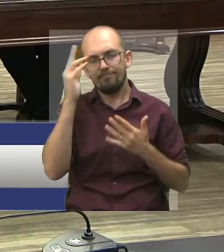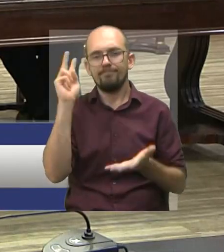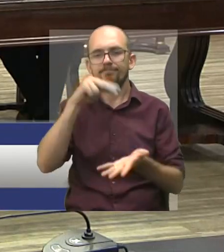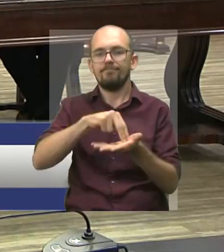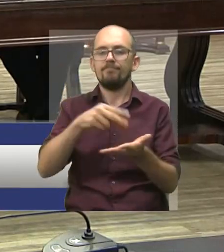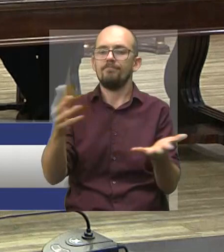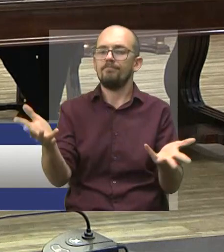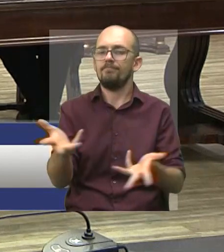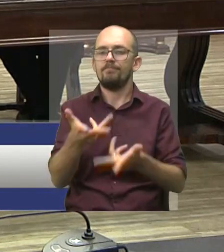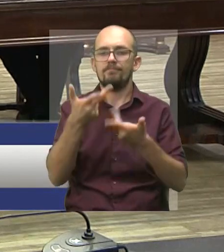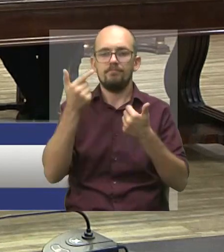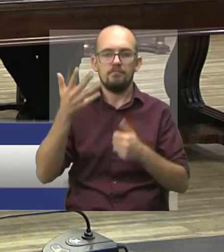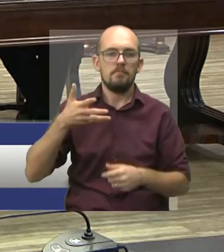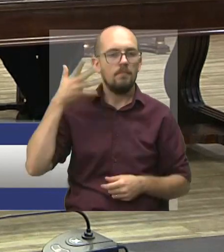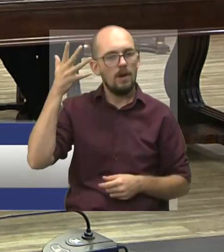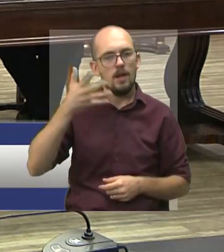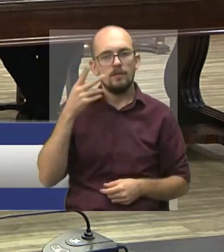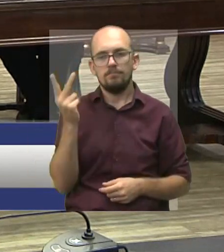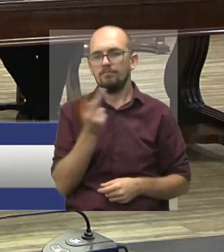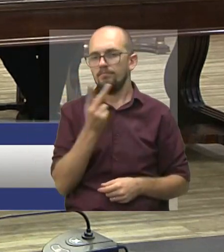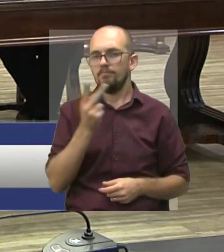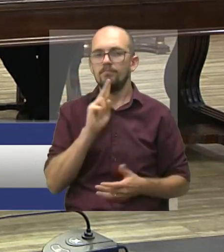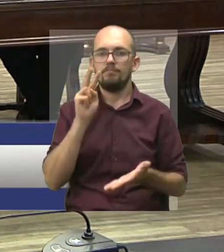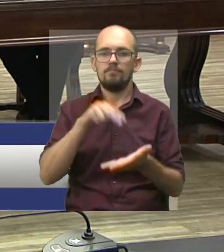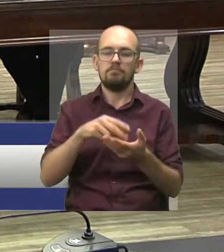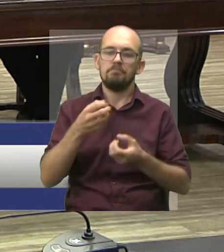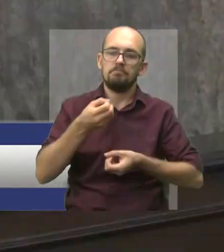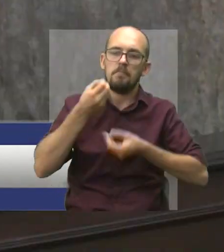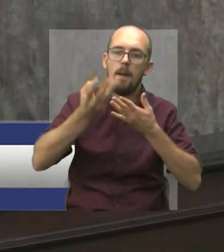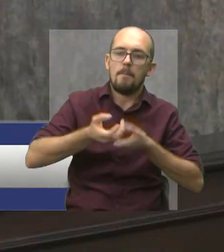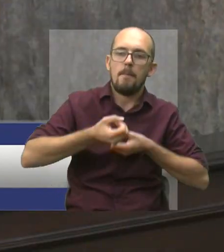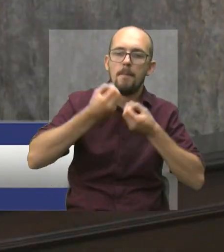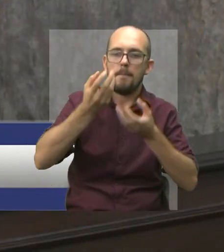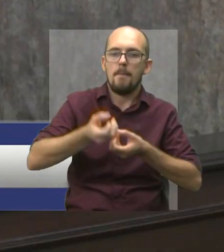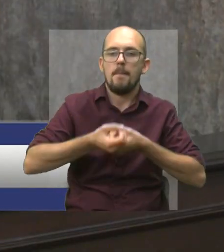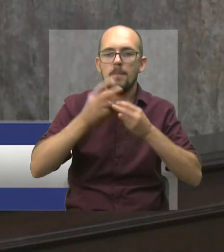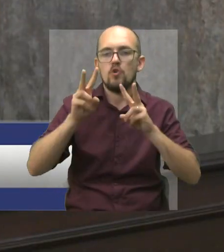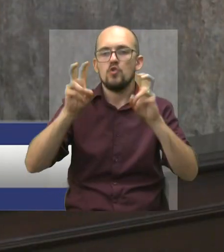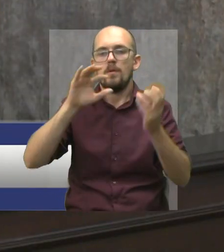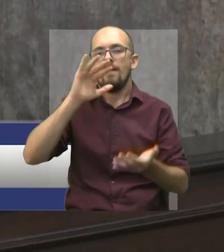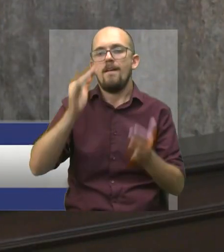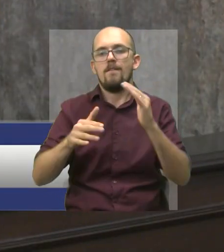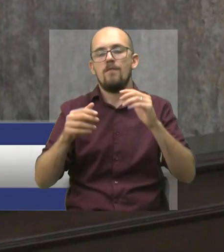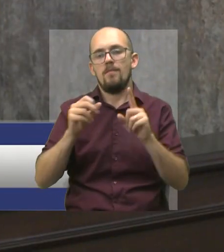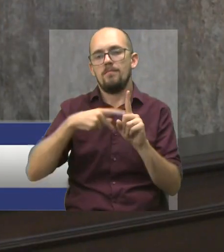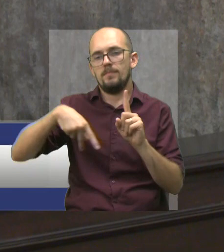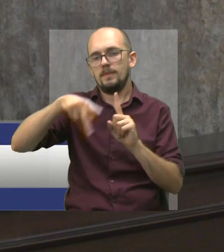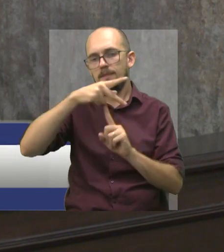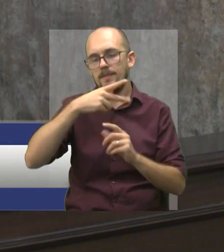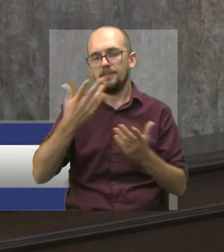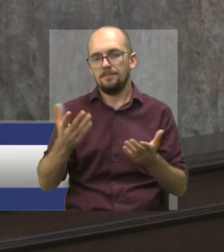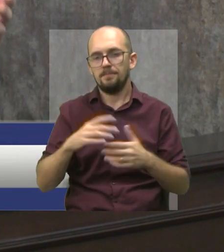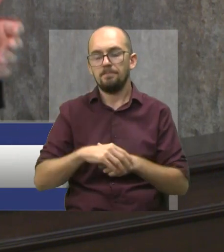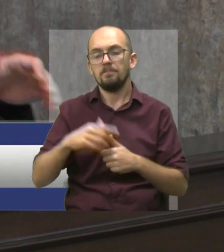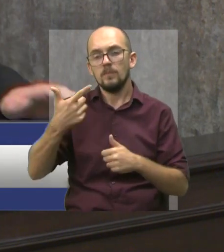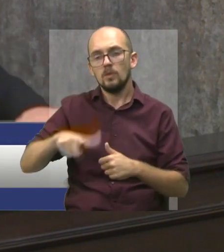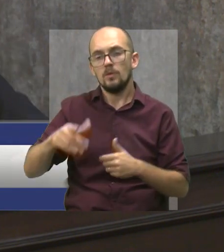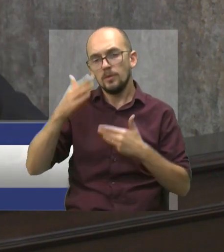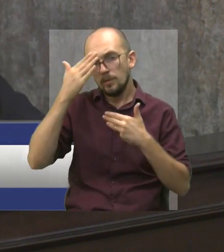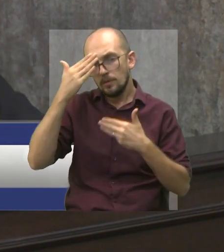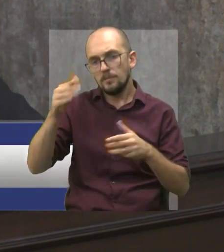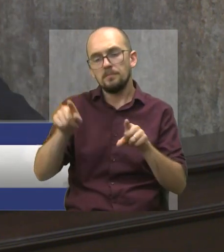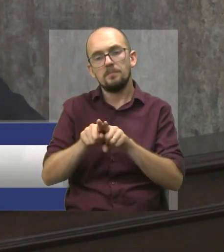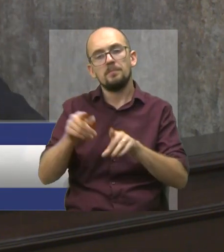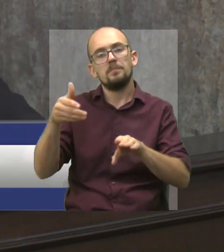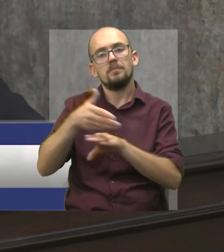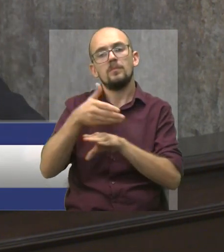abrilhantaram aqui com a presença e com a palestra sobre a reforma da Previdência. A gente, mais uma vez, agradece também a